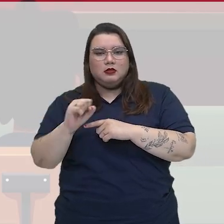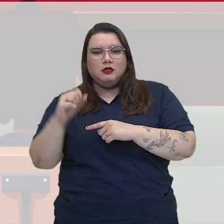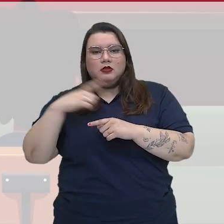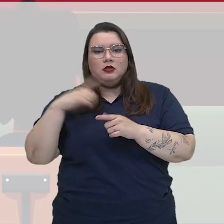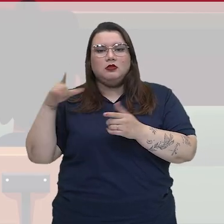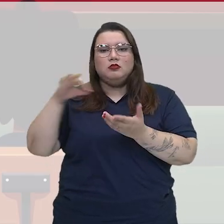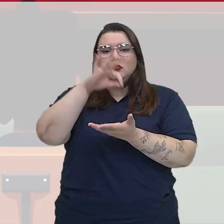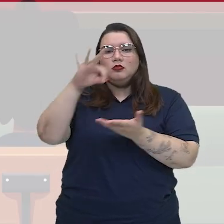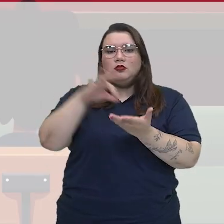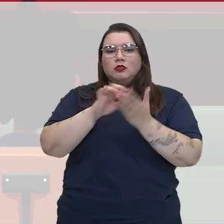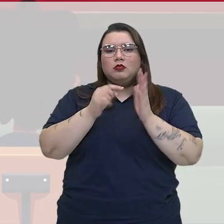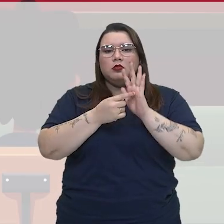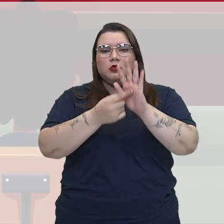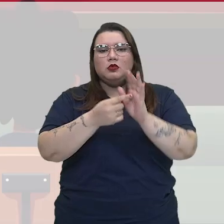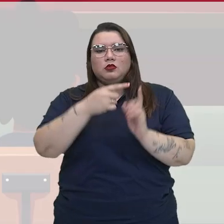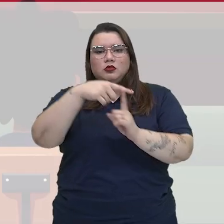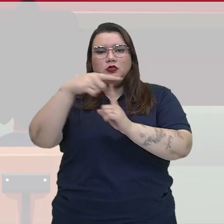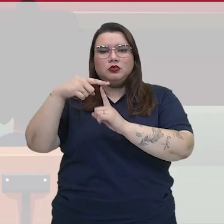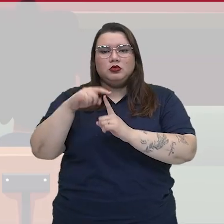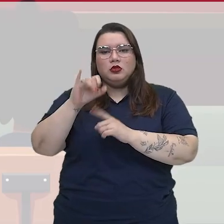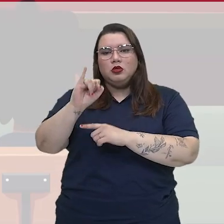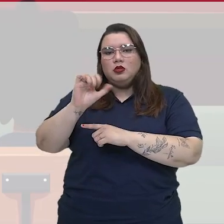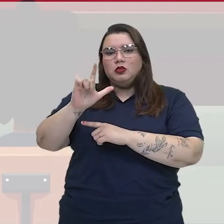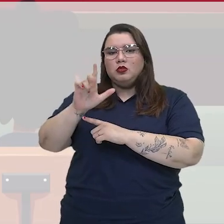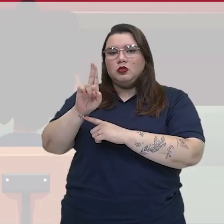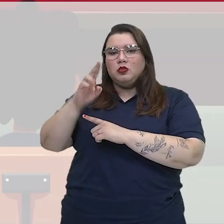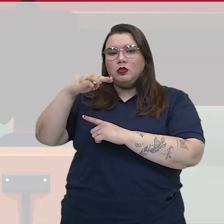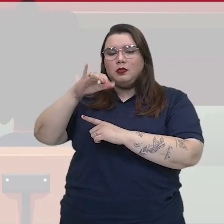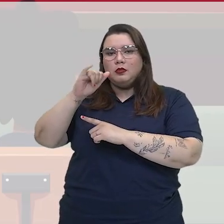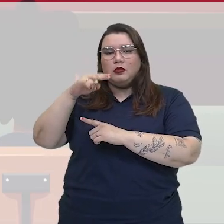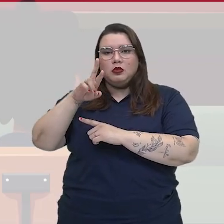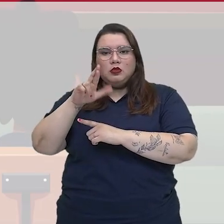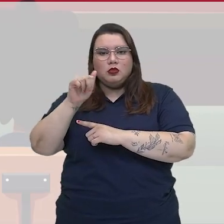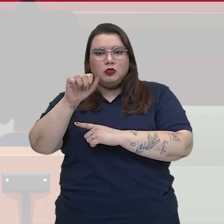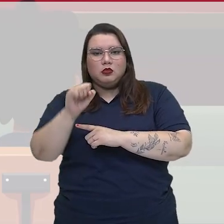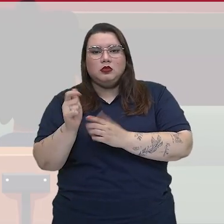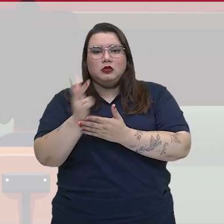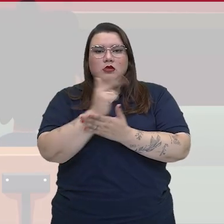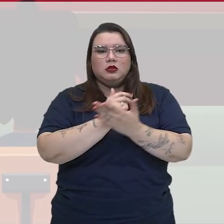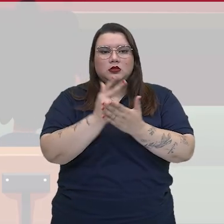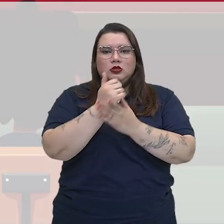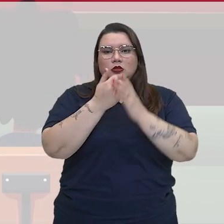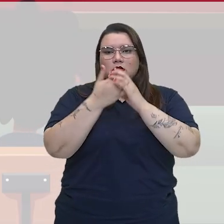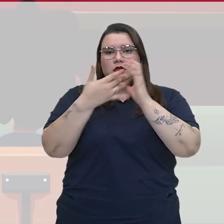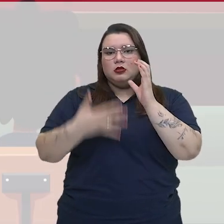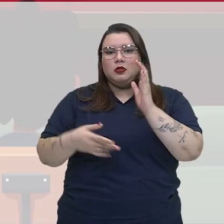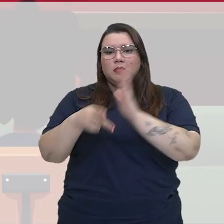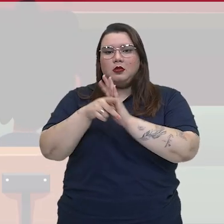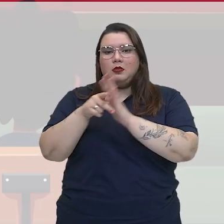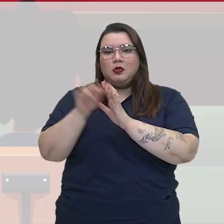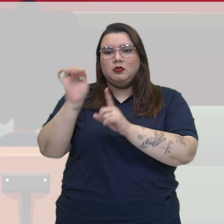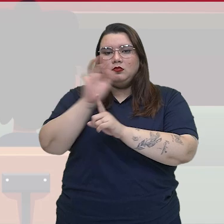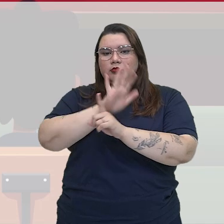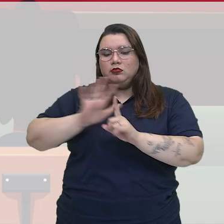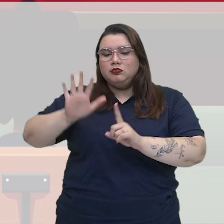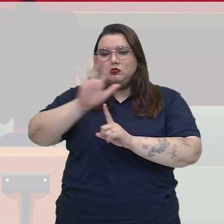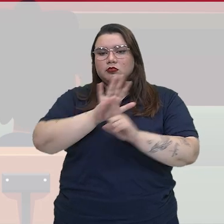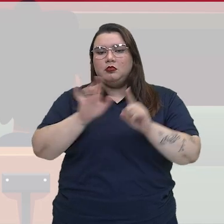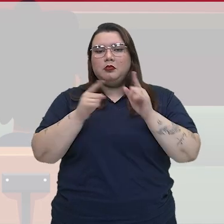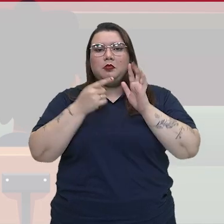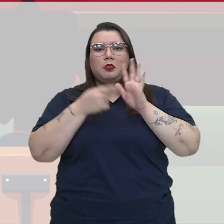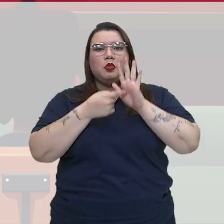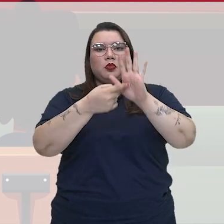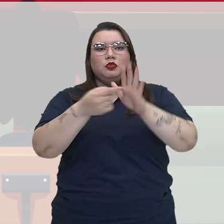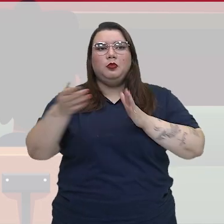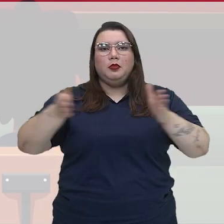algumas iluminuras, que são desenhos de elementos da paisagem e retratam o cotidiano da época, além